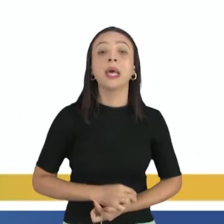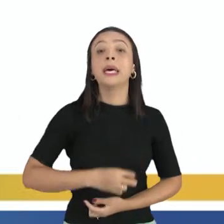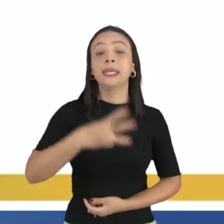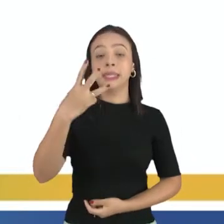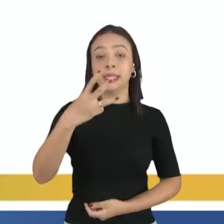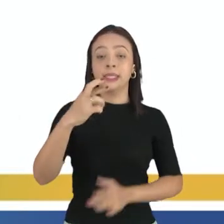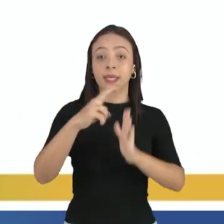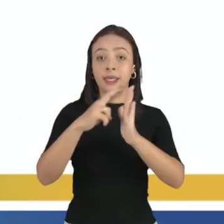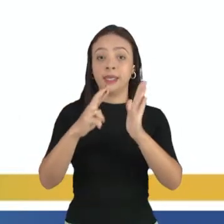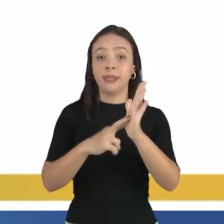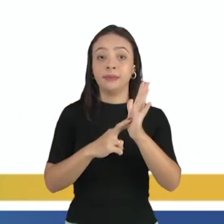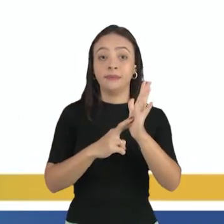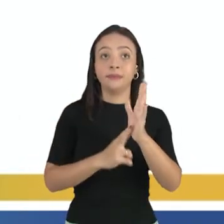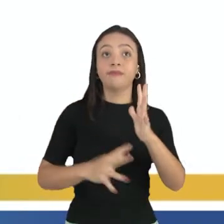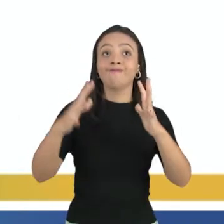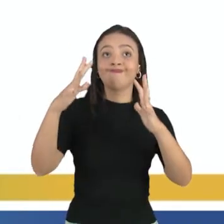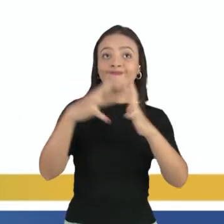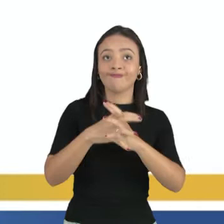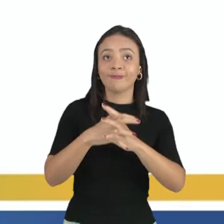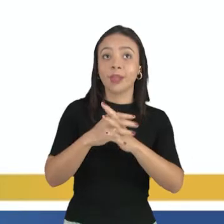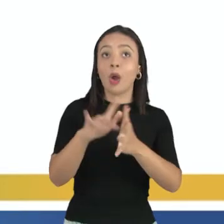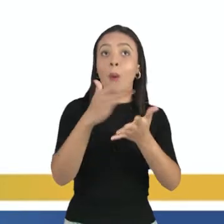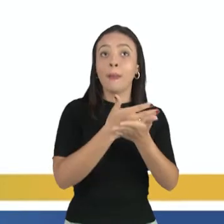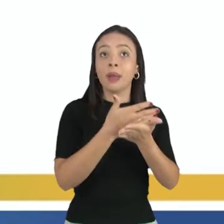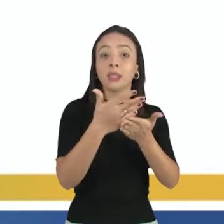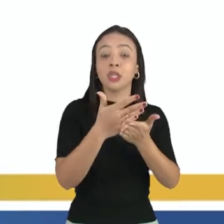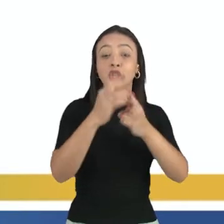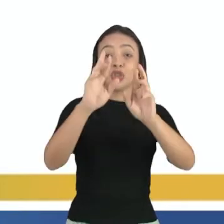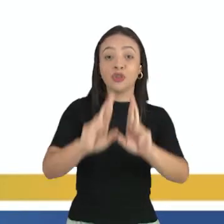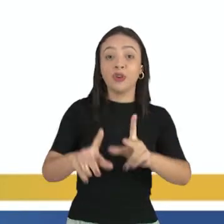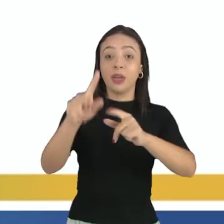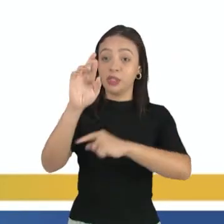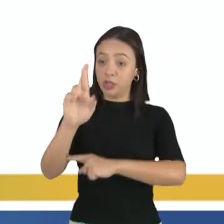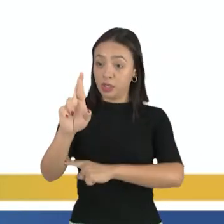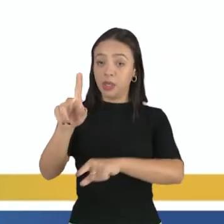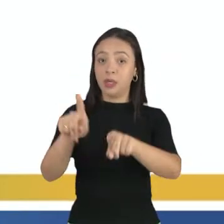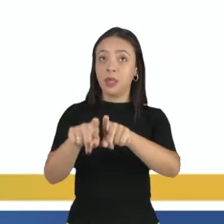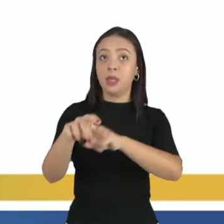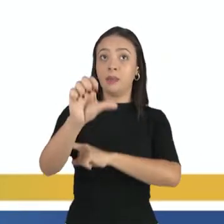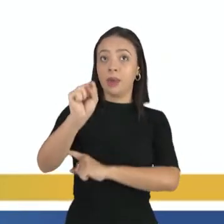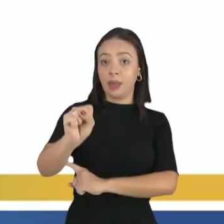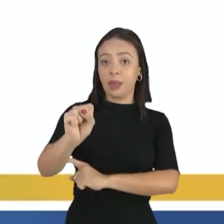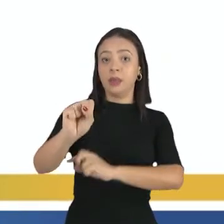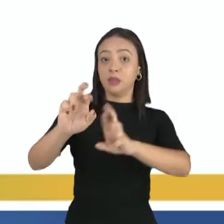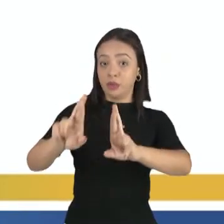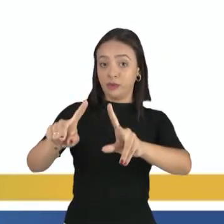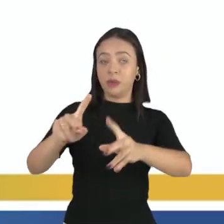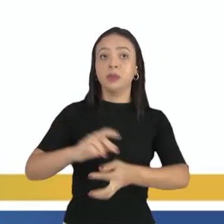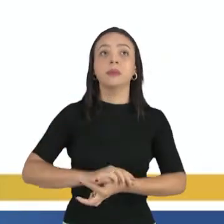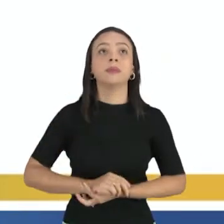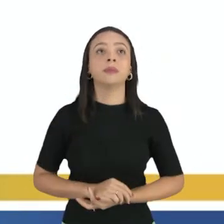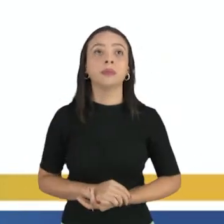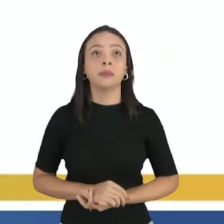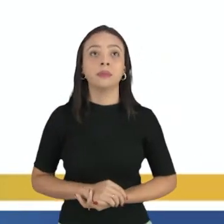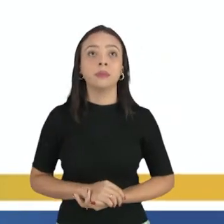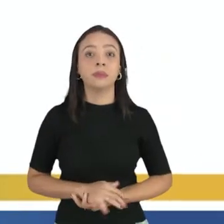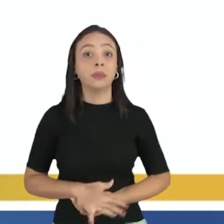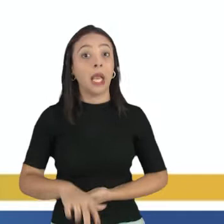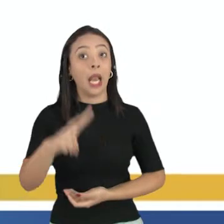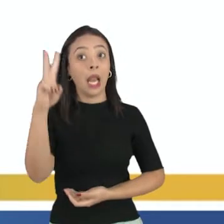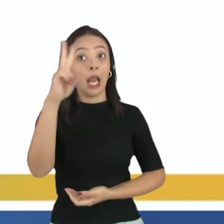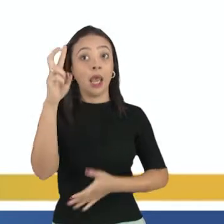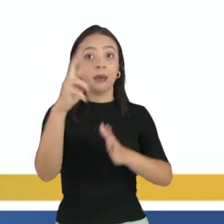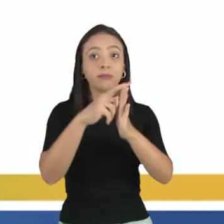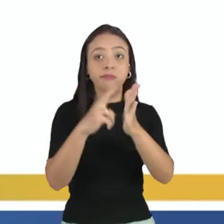3. Consoante inicial diferente de R ou S. Gravem